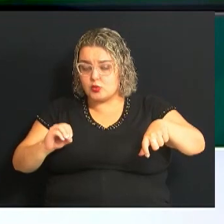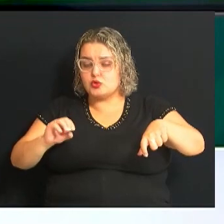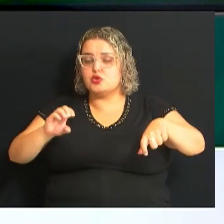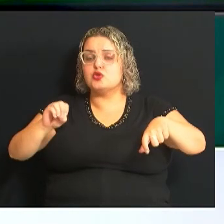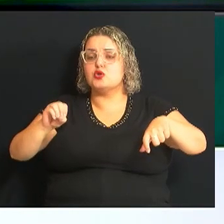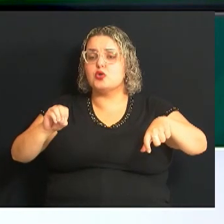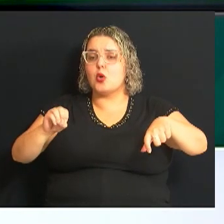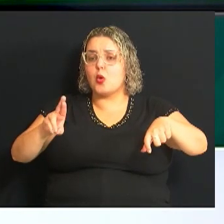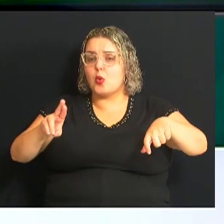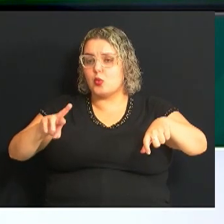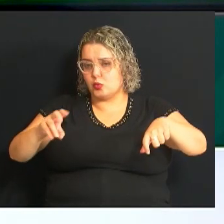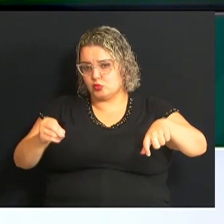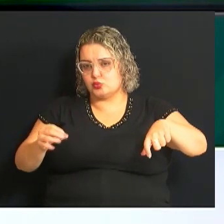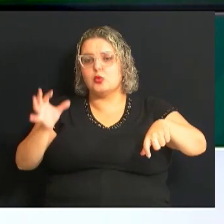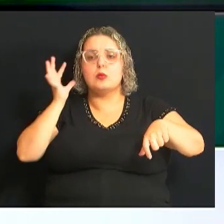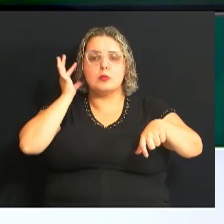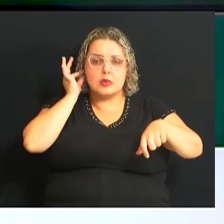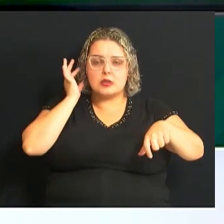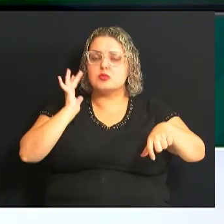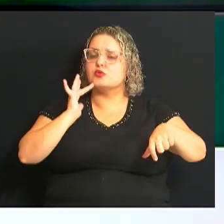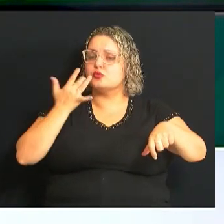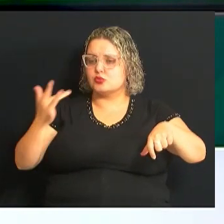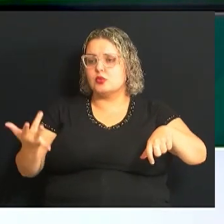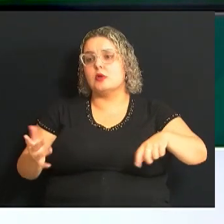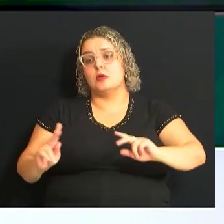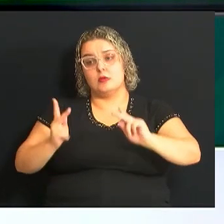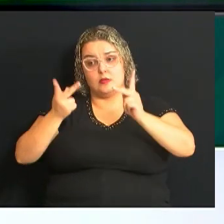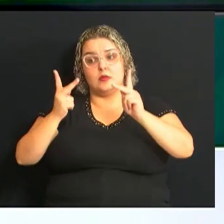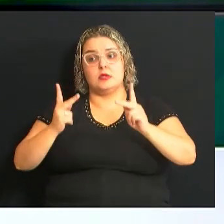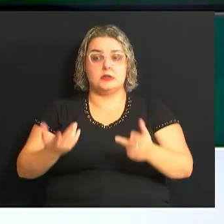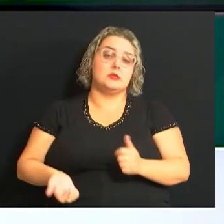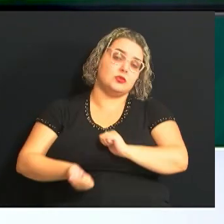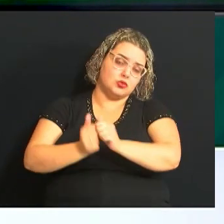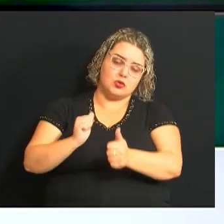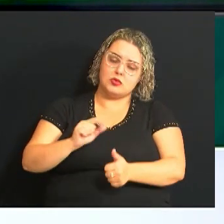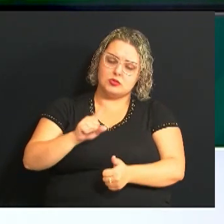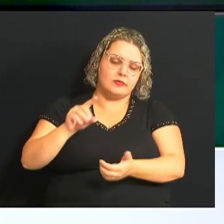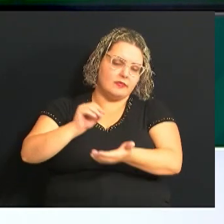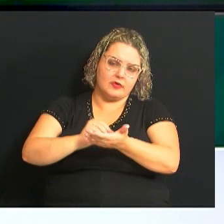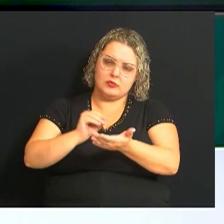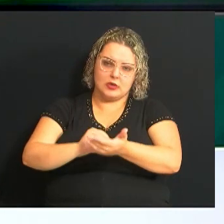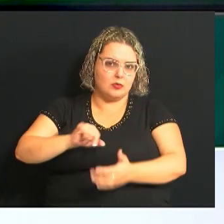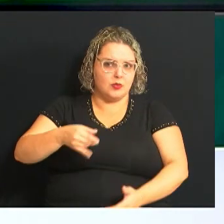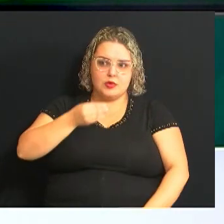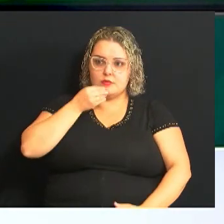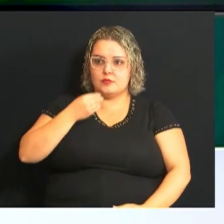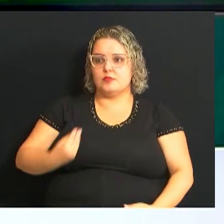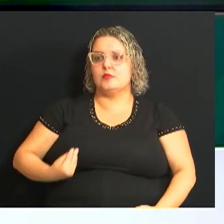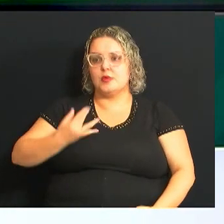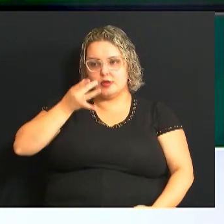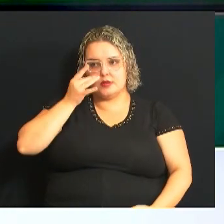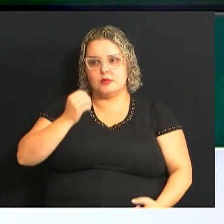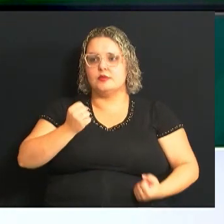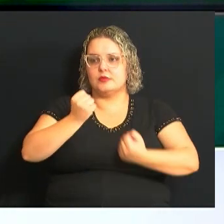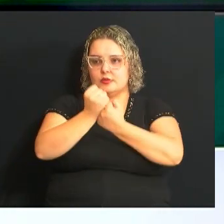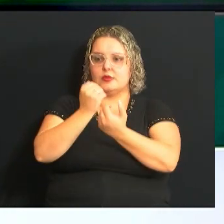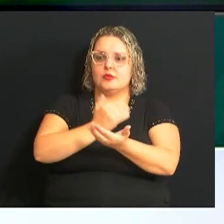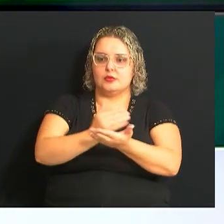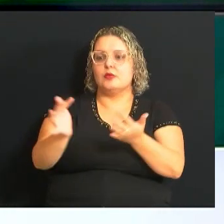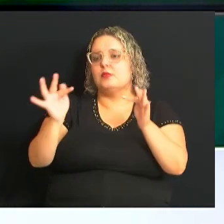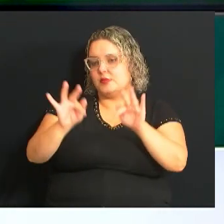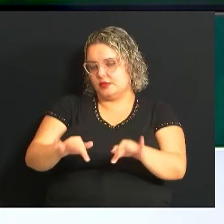nossa parte, vontade de vencer os jogos não vão faltar. Então, que vocês possam comparecer e nos apoiar do início ao fim. Tenho certeza